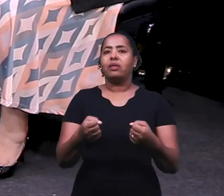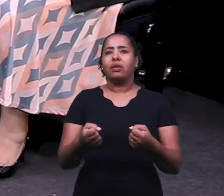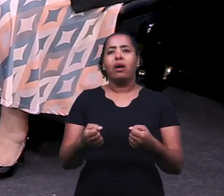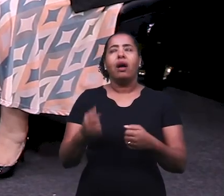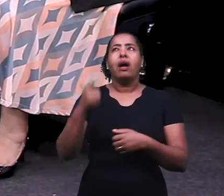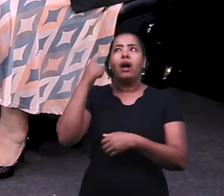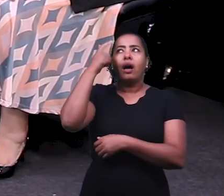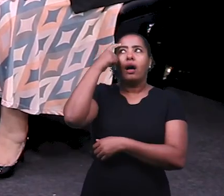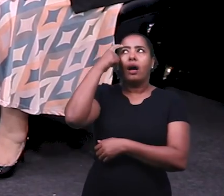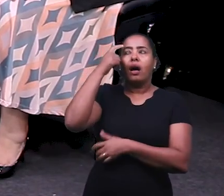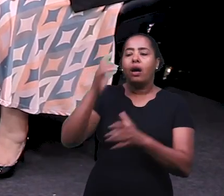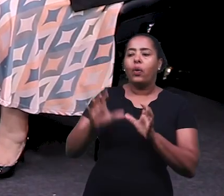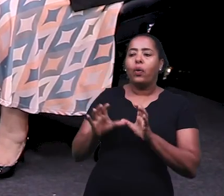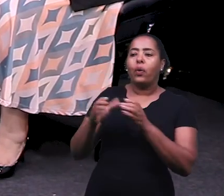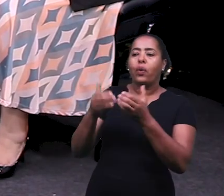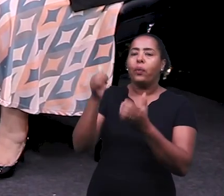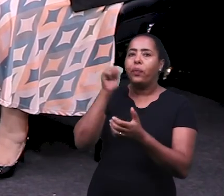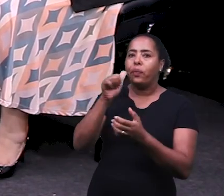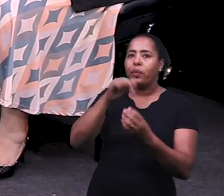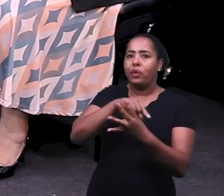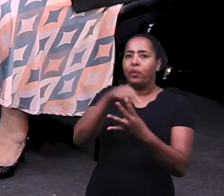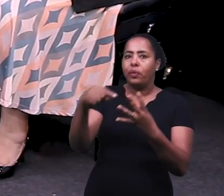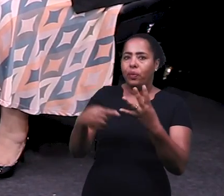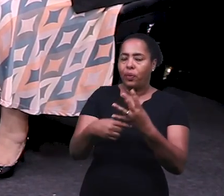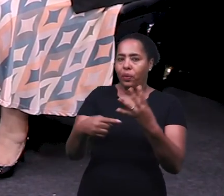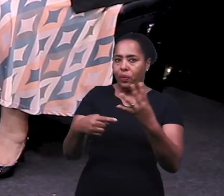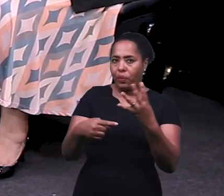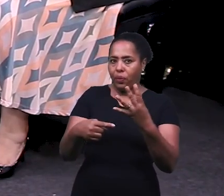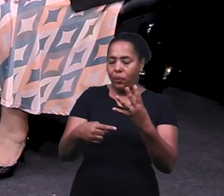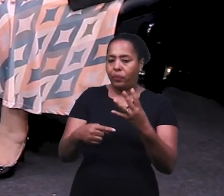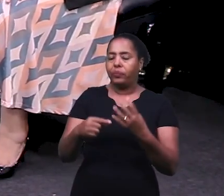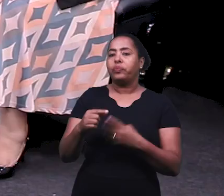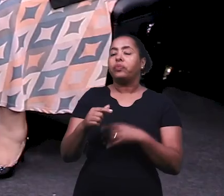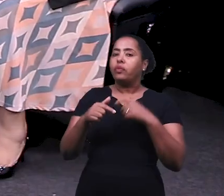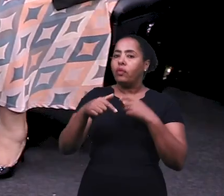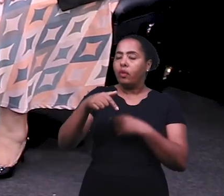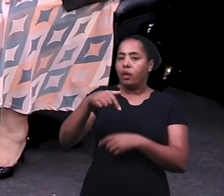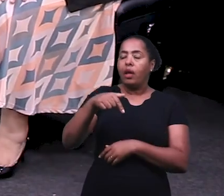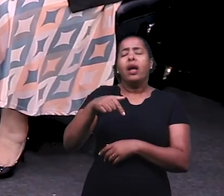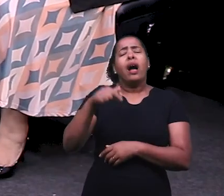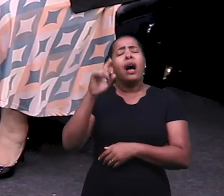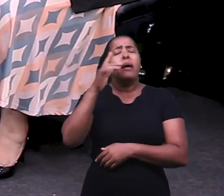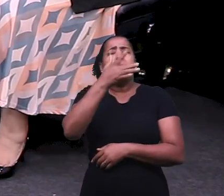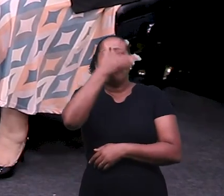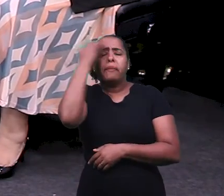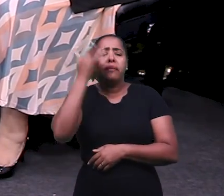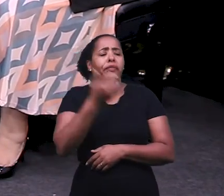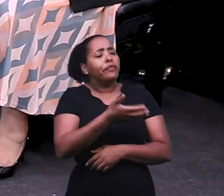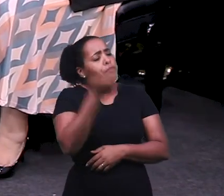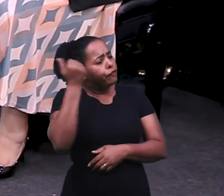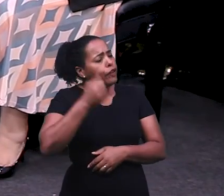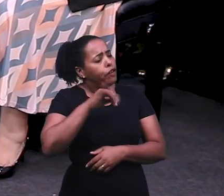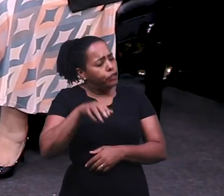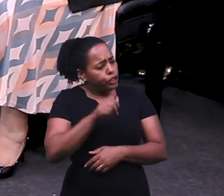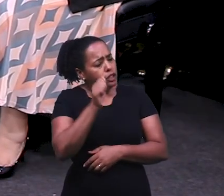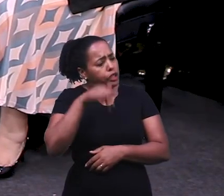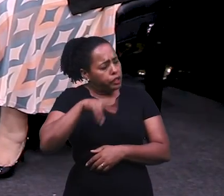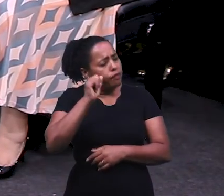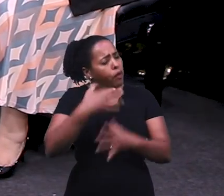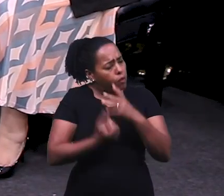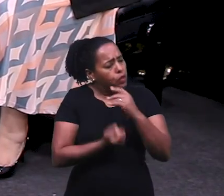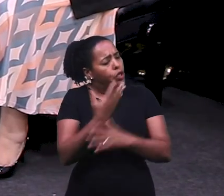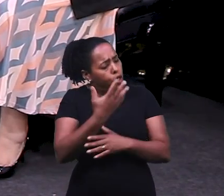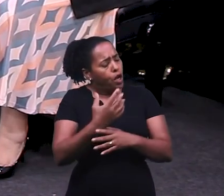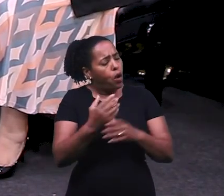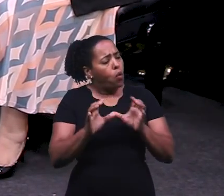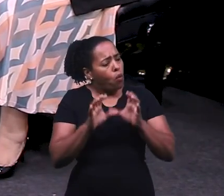né? Comecei a me dedicar. Aí veio a intenção de fazer um grupo feminino, um quarteto feminino. Na época, uma professora que trabalhava comigo falou: Jane,